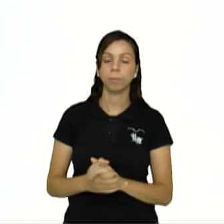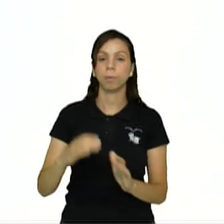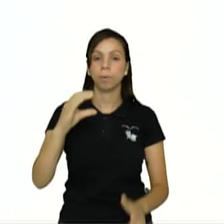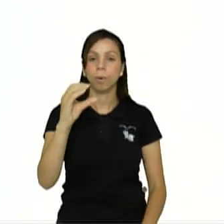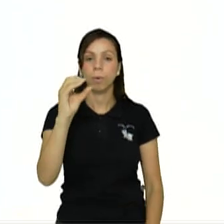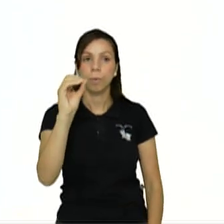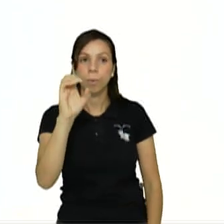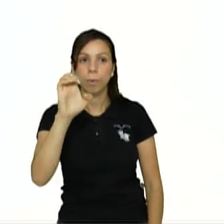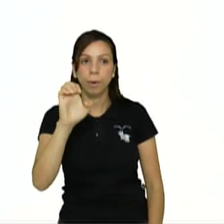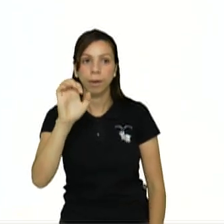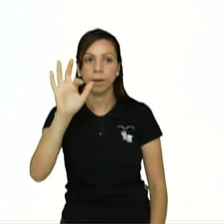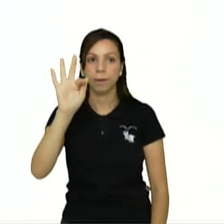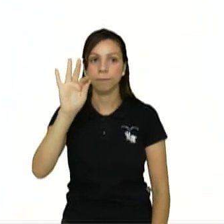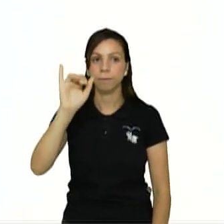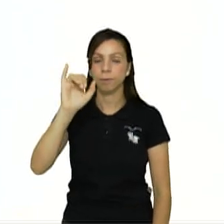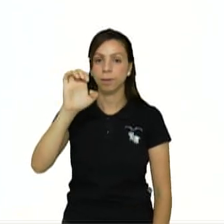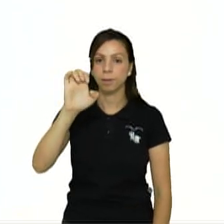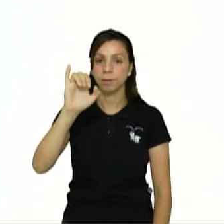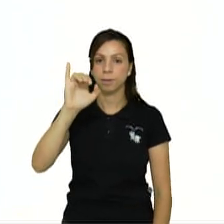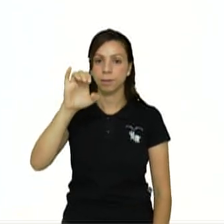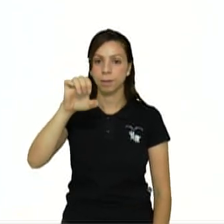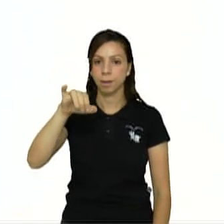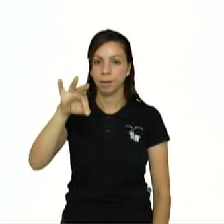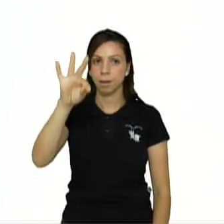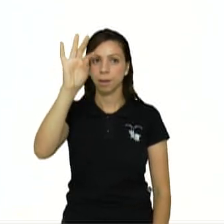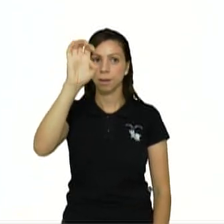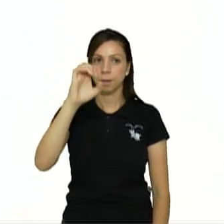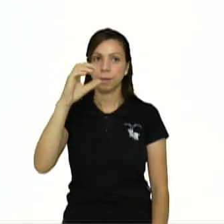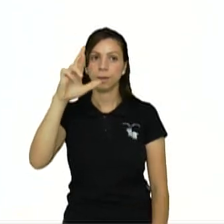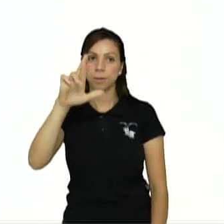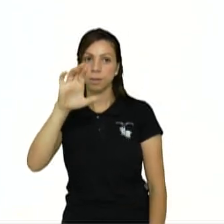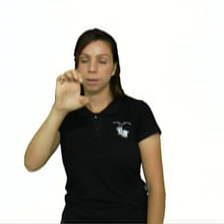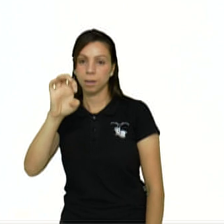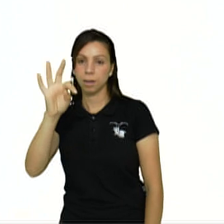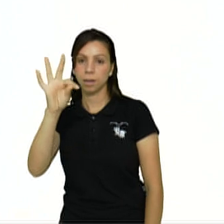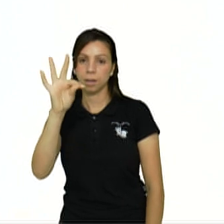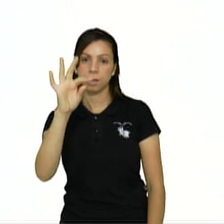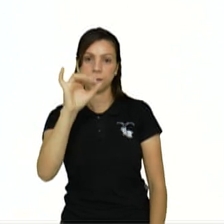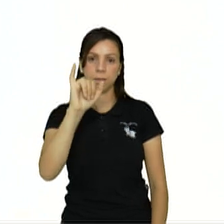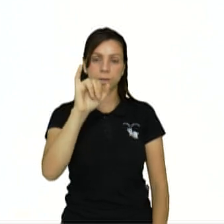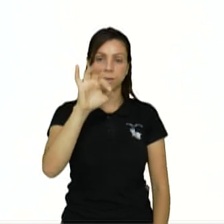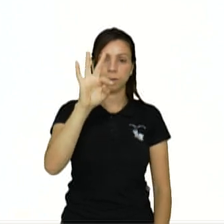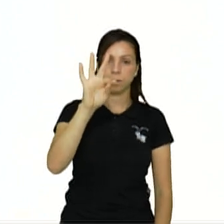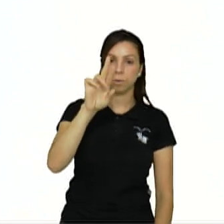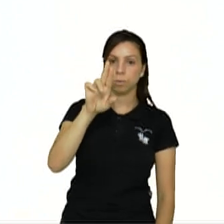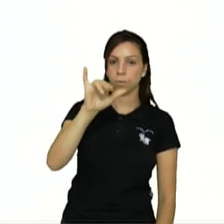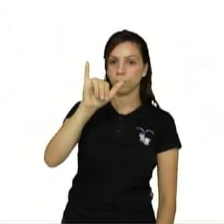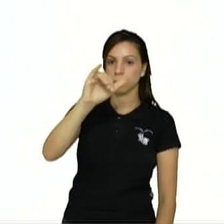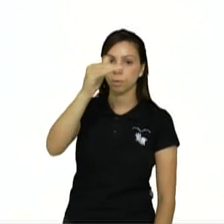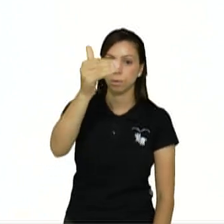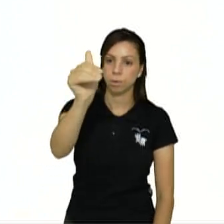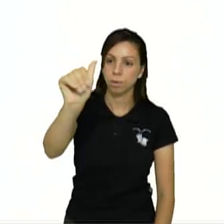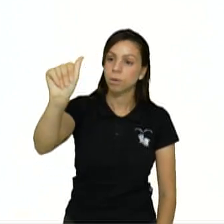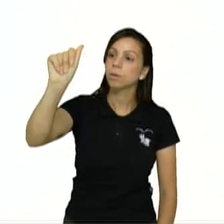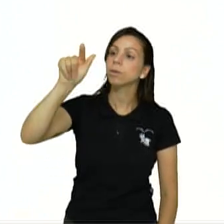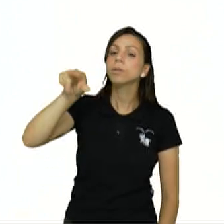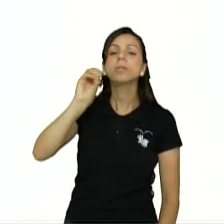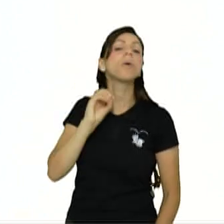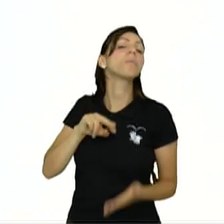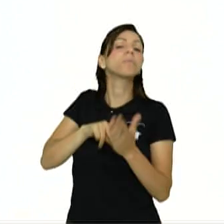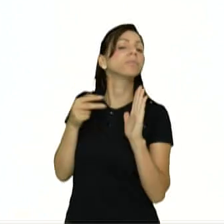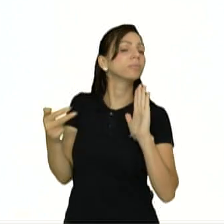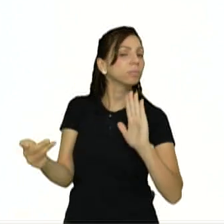chamada coeficiente de restituição. O que é essa grandeza? Vamos pensar? Pessoal, essa grandeza ela